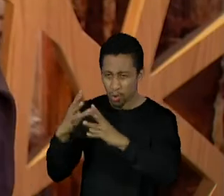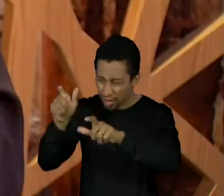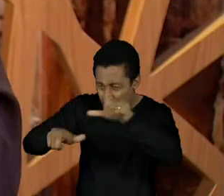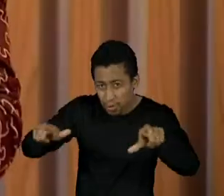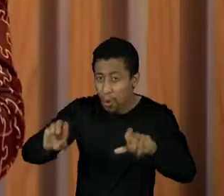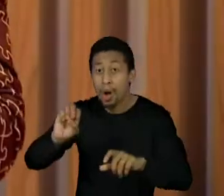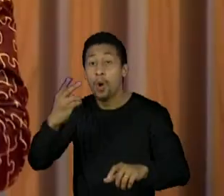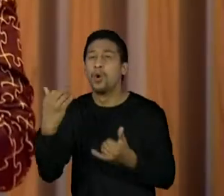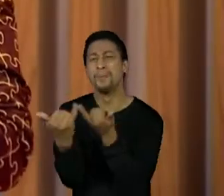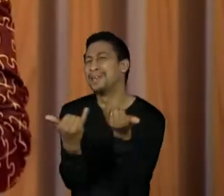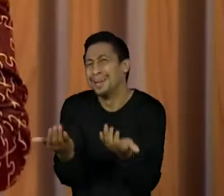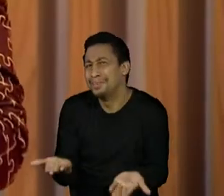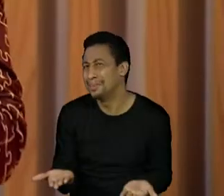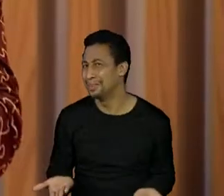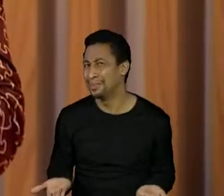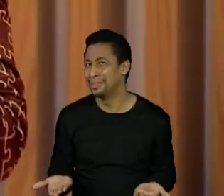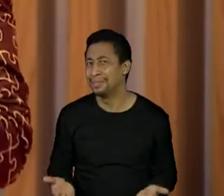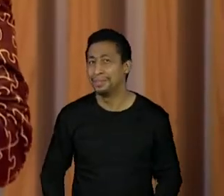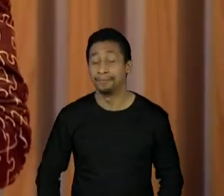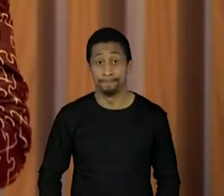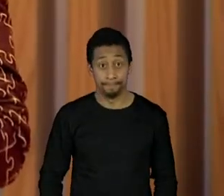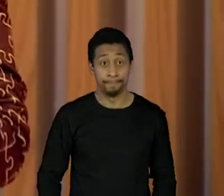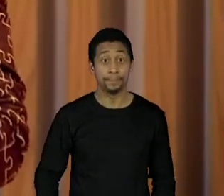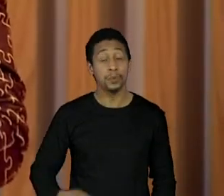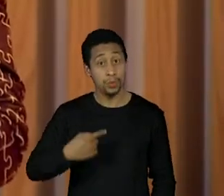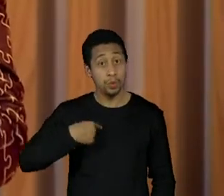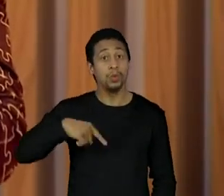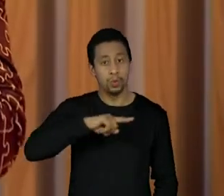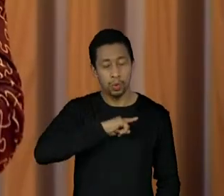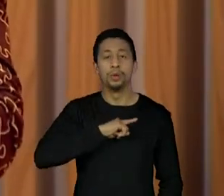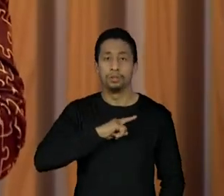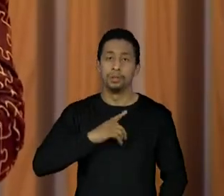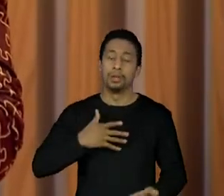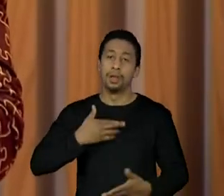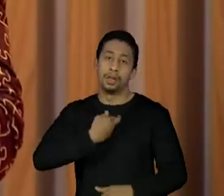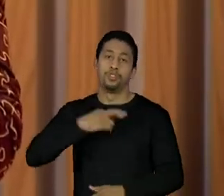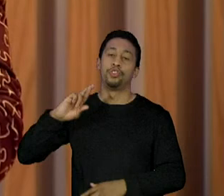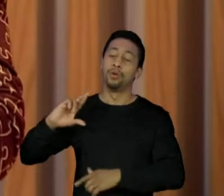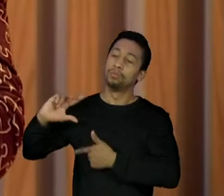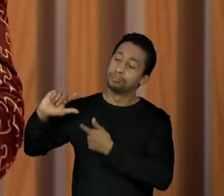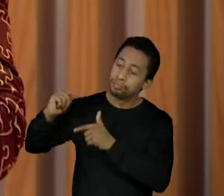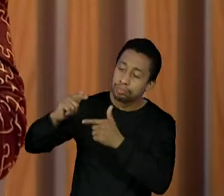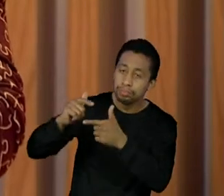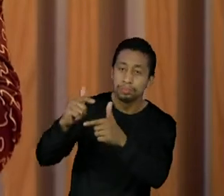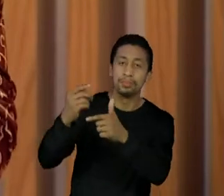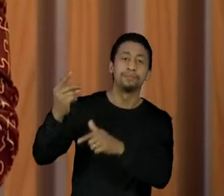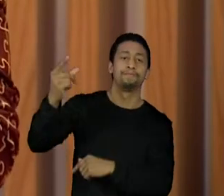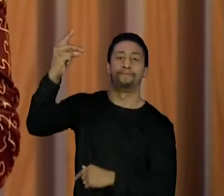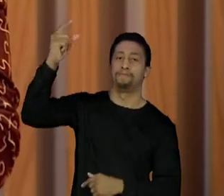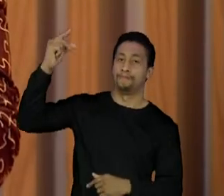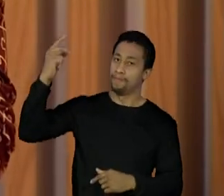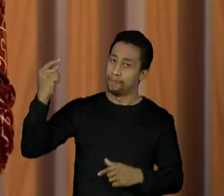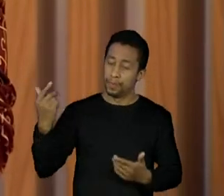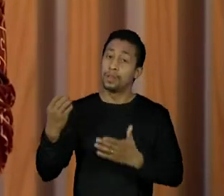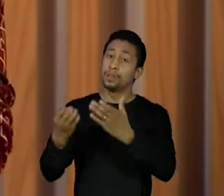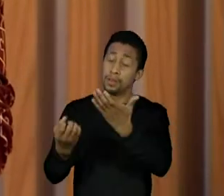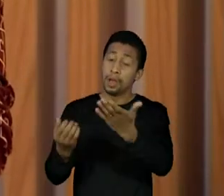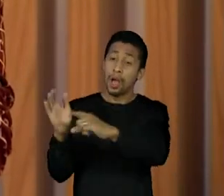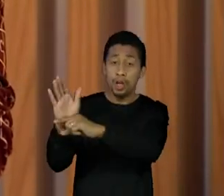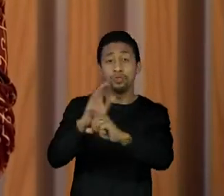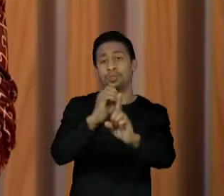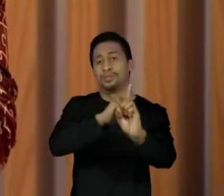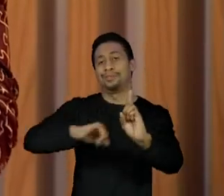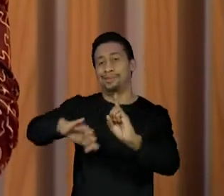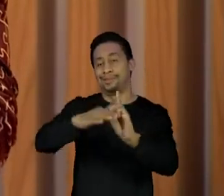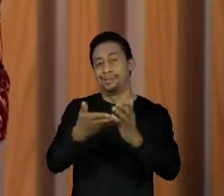sério. Nós somos autoridades tradicionais civilizatórias e nós precisamos parar de fazer